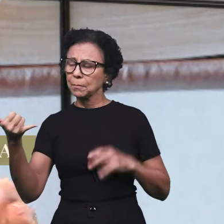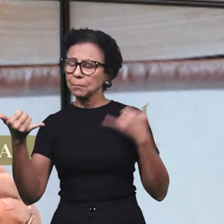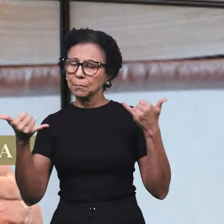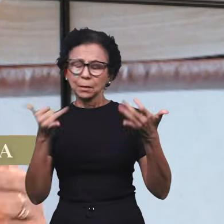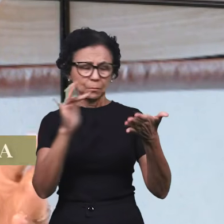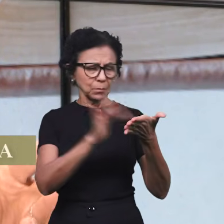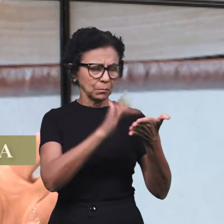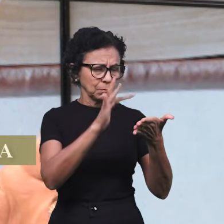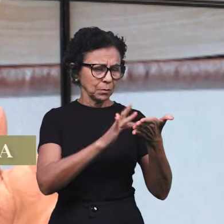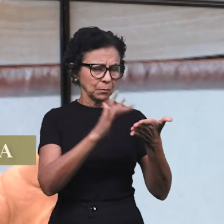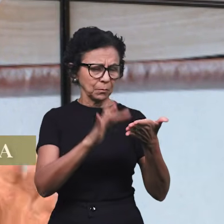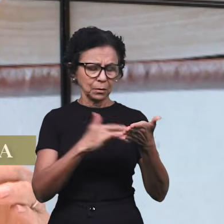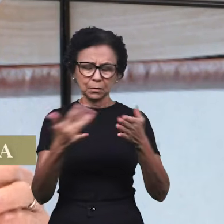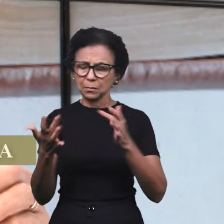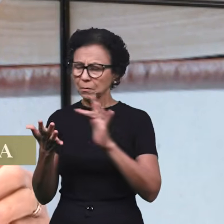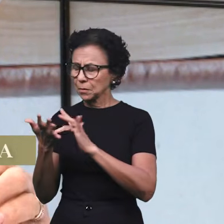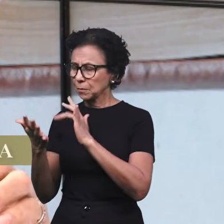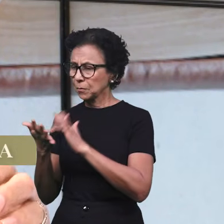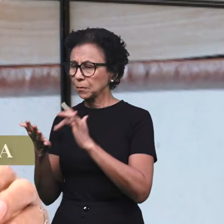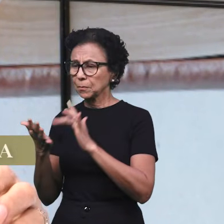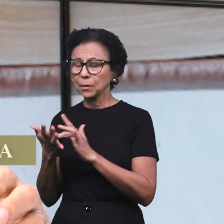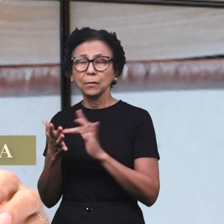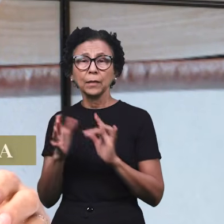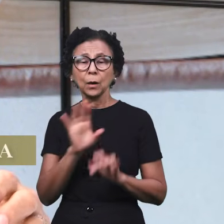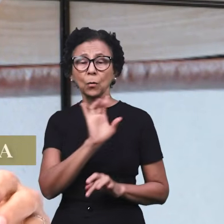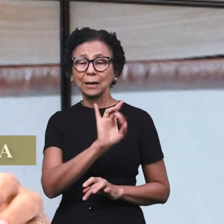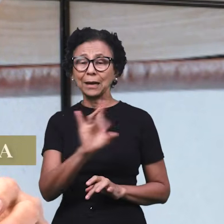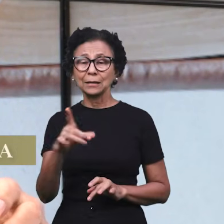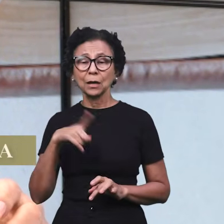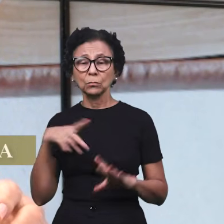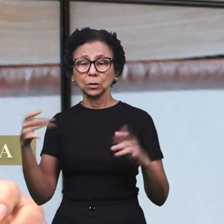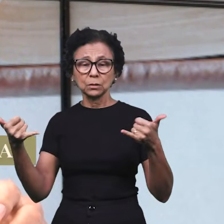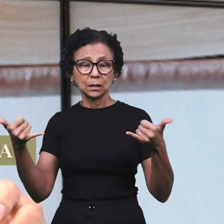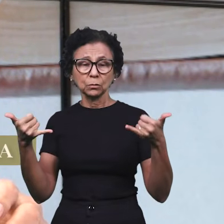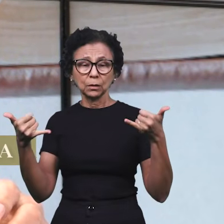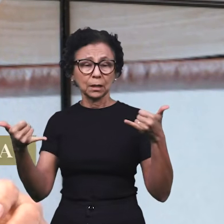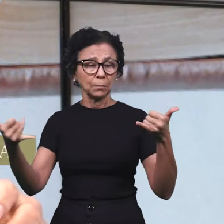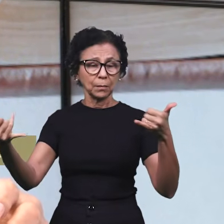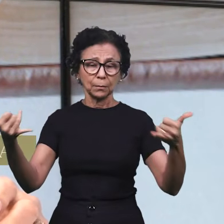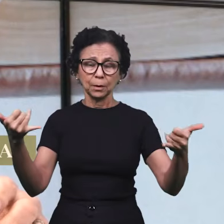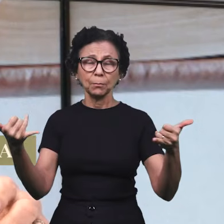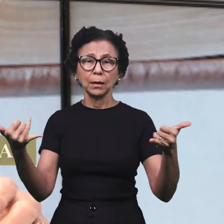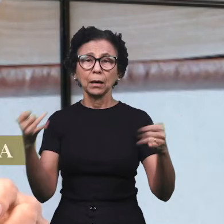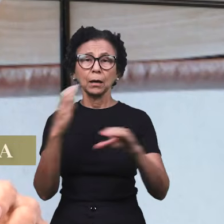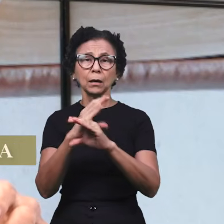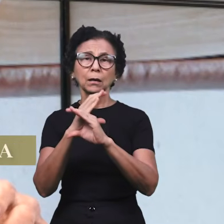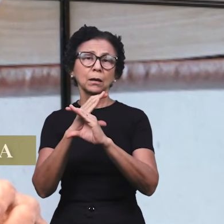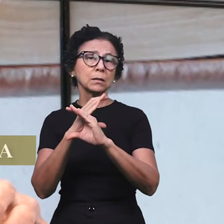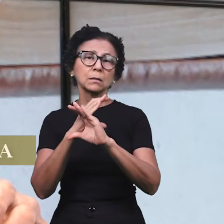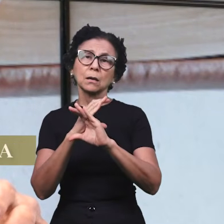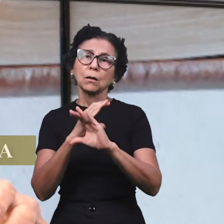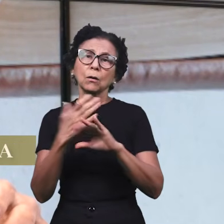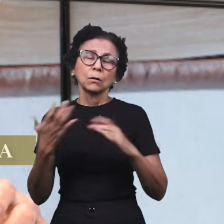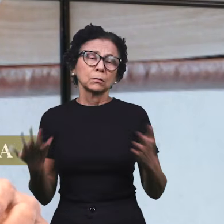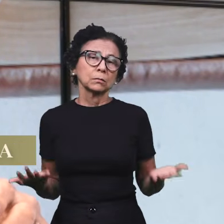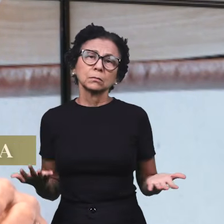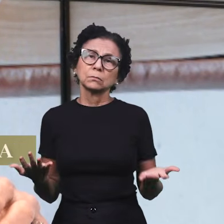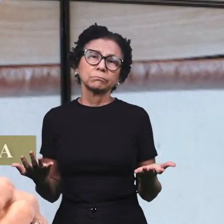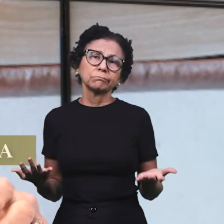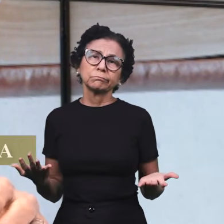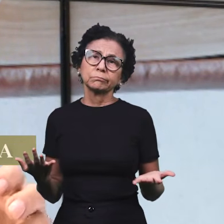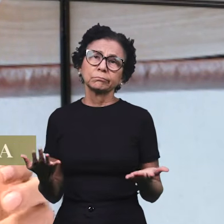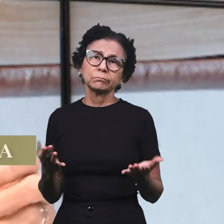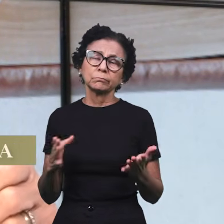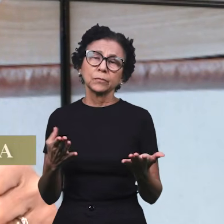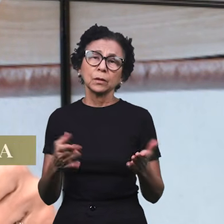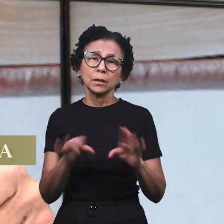dos problemas, de falar das alegrias, falar, às vezes, uma oportunidade do filho falar do que está passando na escola. E nós não temos